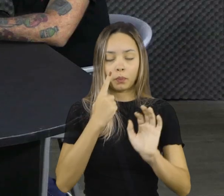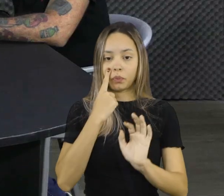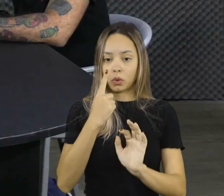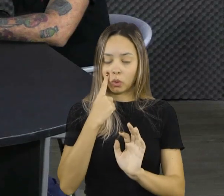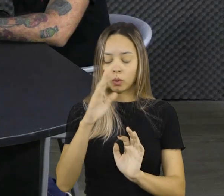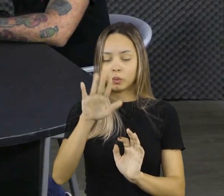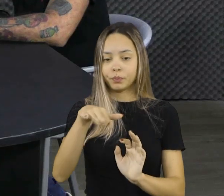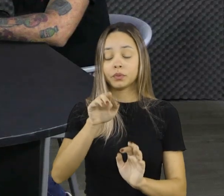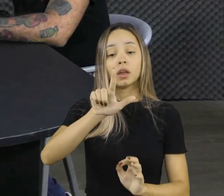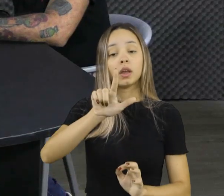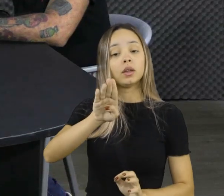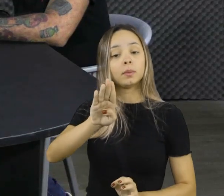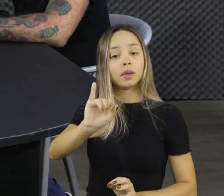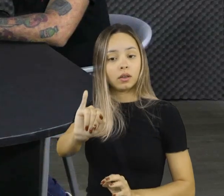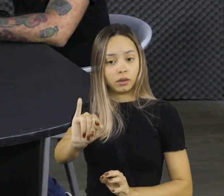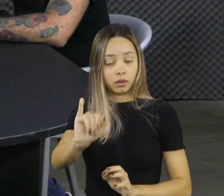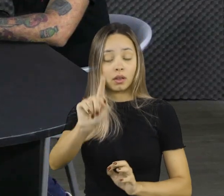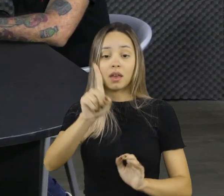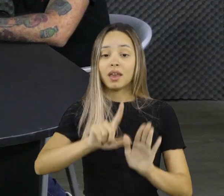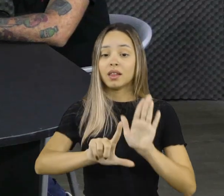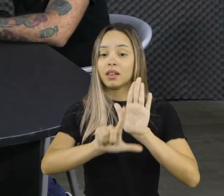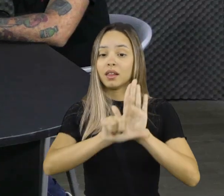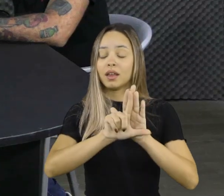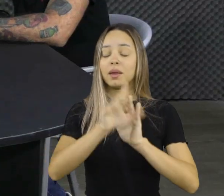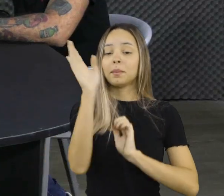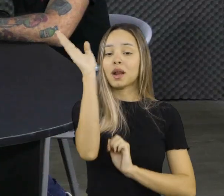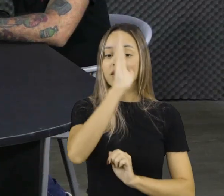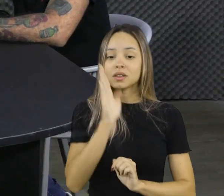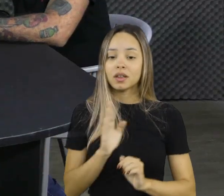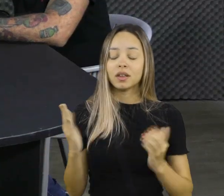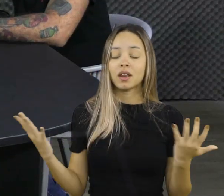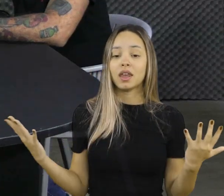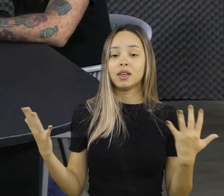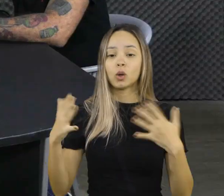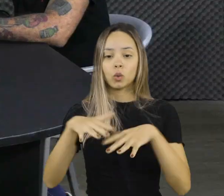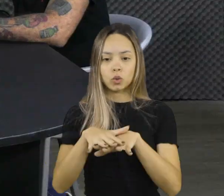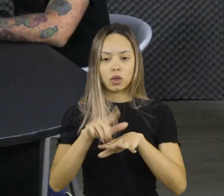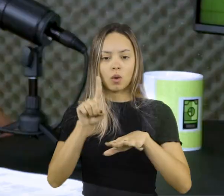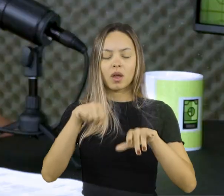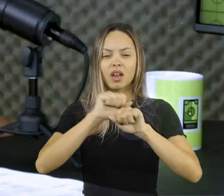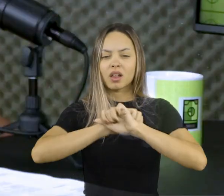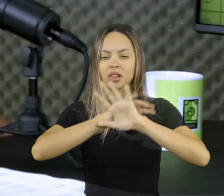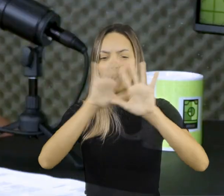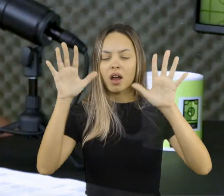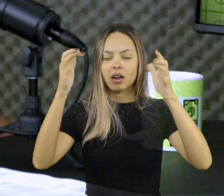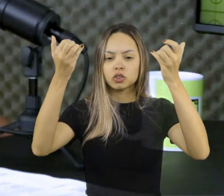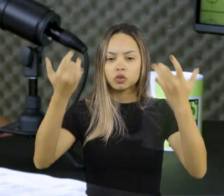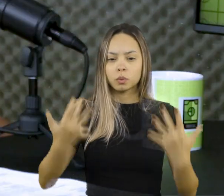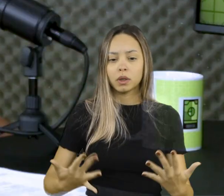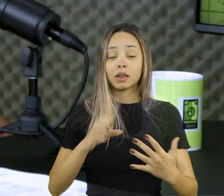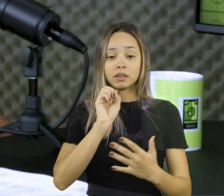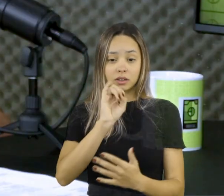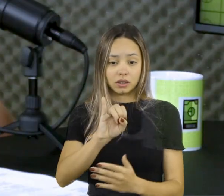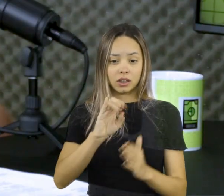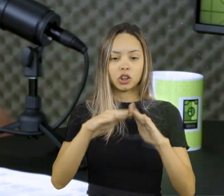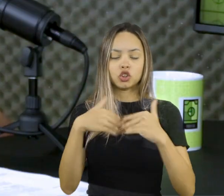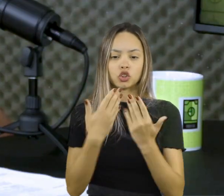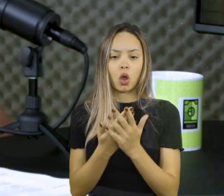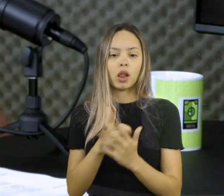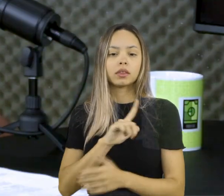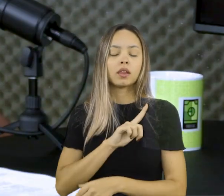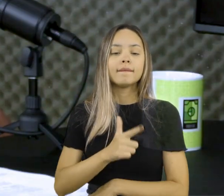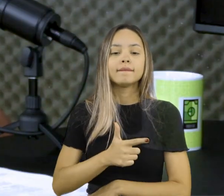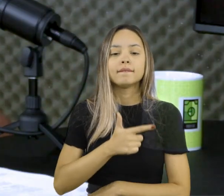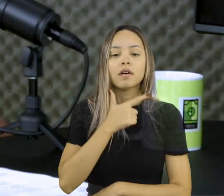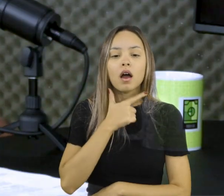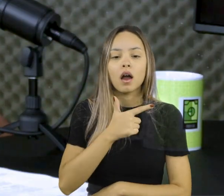a LBI, a Lei Brasileira de Inclusão, ela é bem clara, que se a escola tem a vaga, então, não interessa